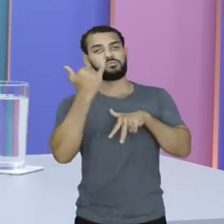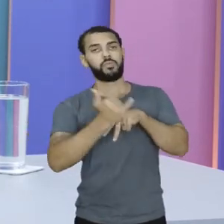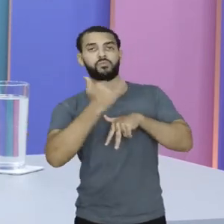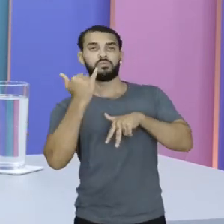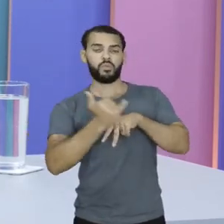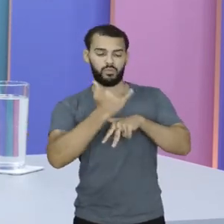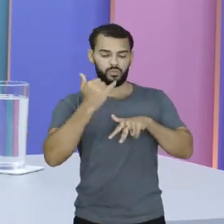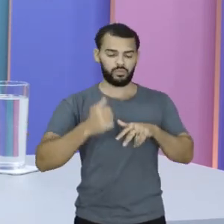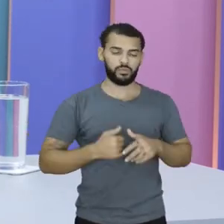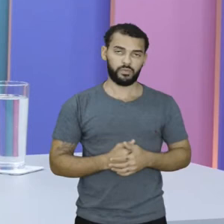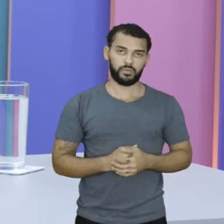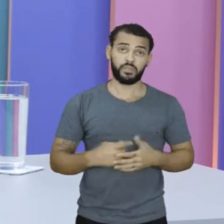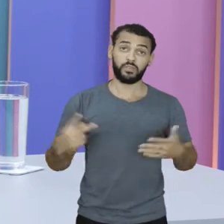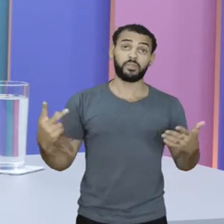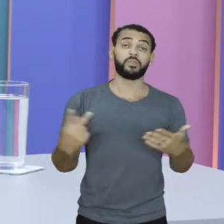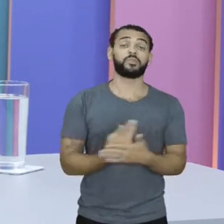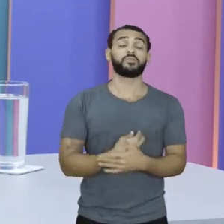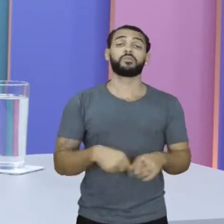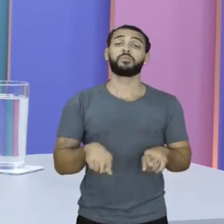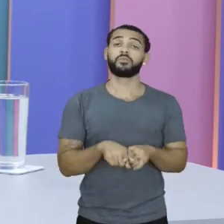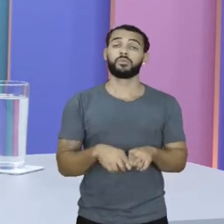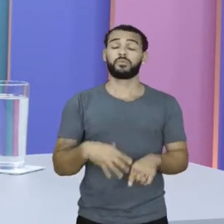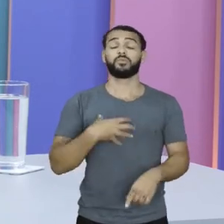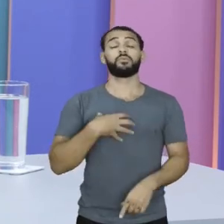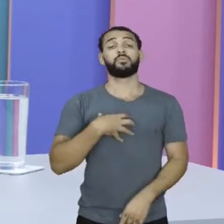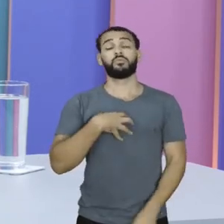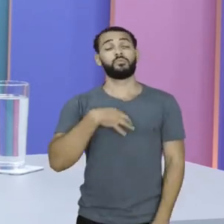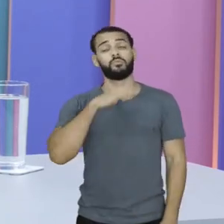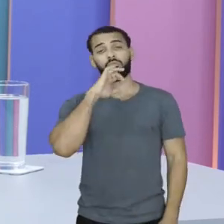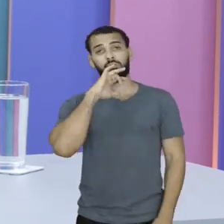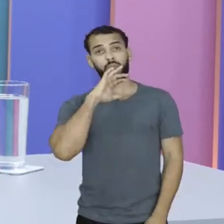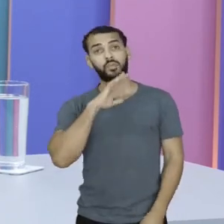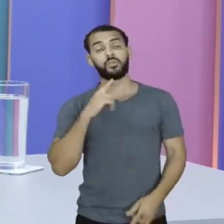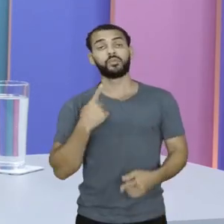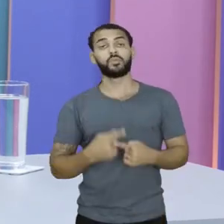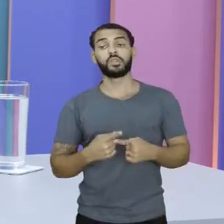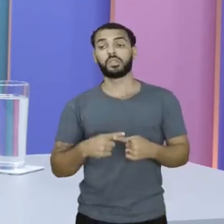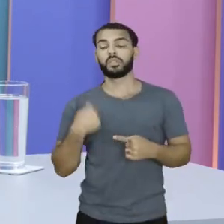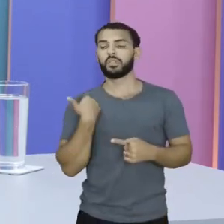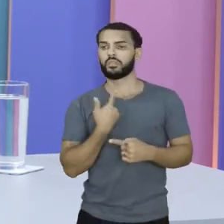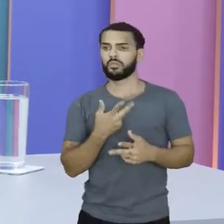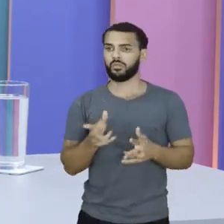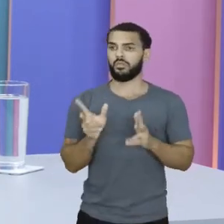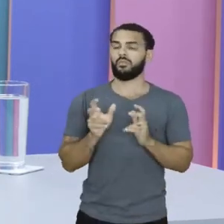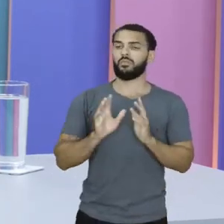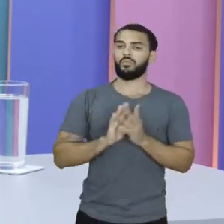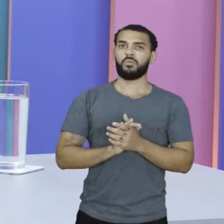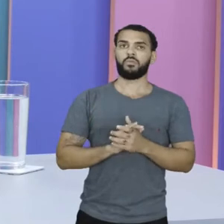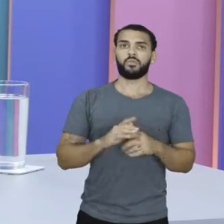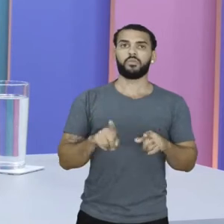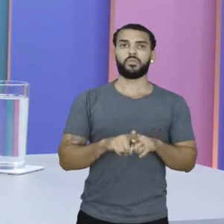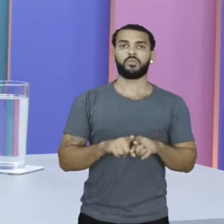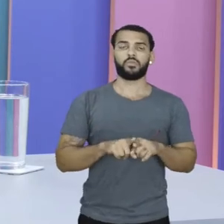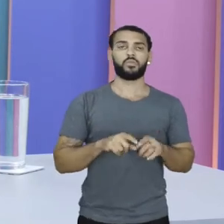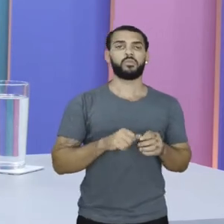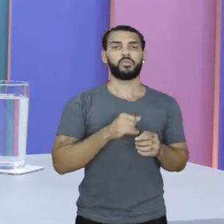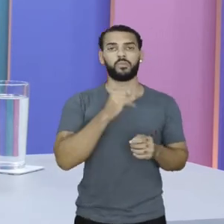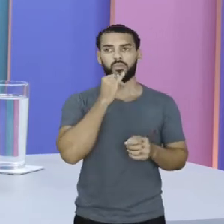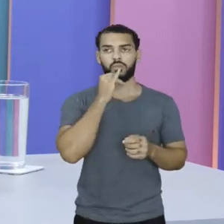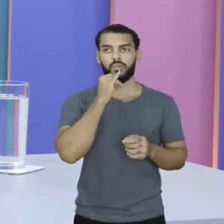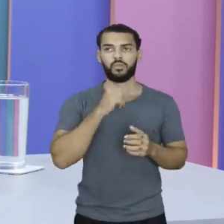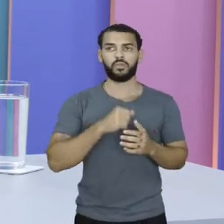agudizou de uma maneira dramática, a ponto de nós vermos em rede nacional, né, uma deputada,